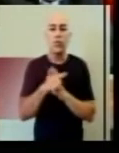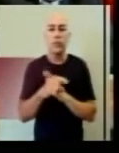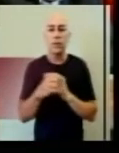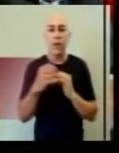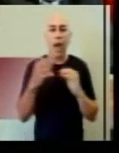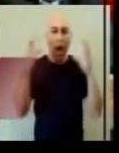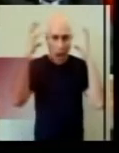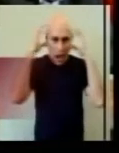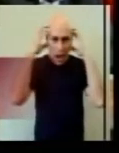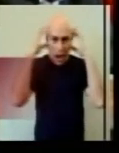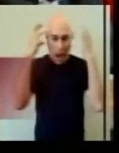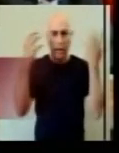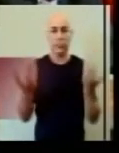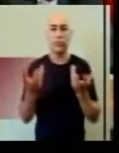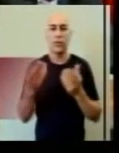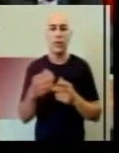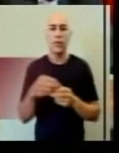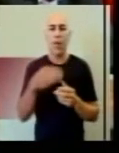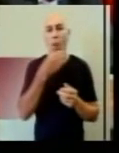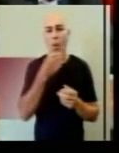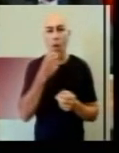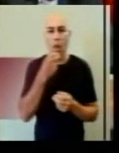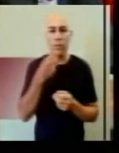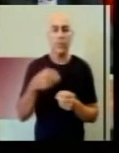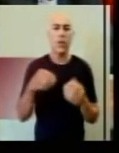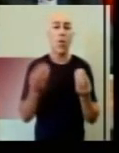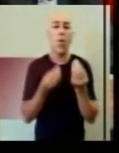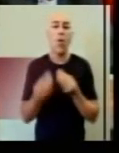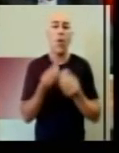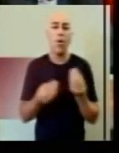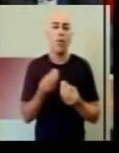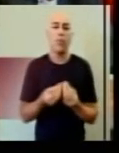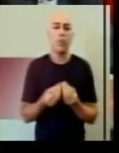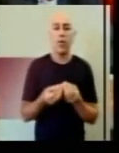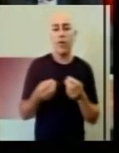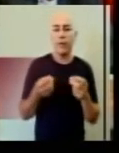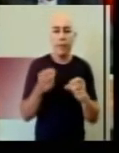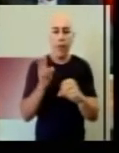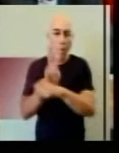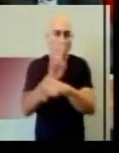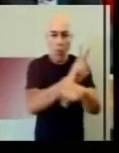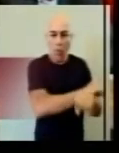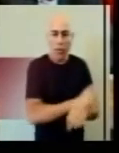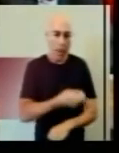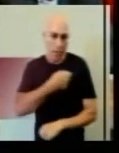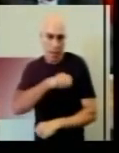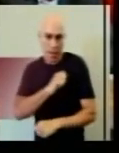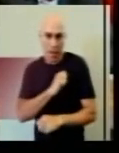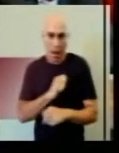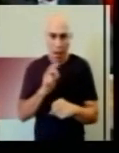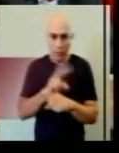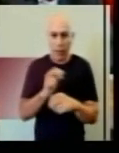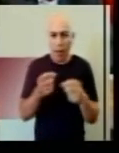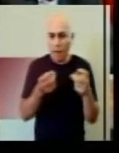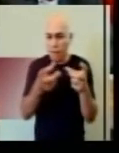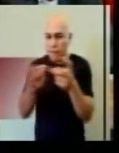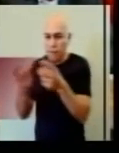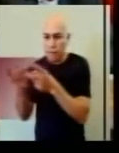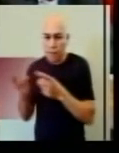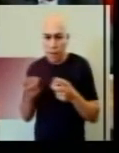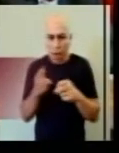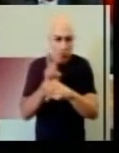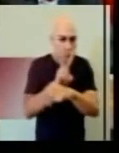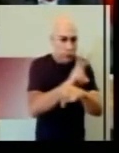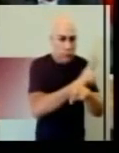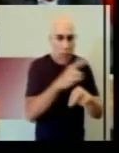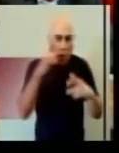repórter Rodrigo Carraro. Ele pergunta como que a vigilância vai fiscalizar a venda de bebidas, visto que não poderá ser vendido apenas